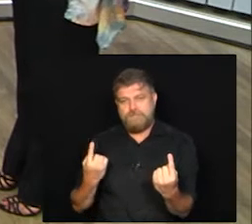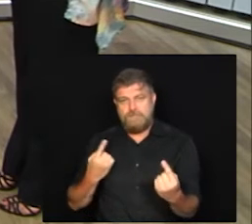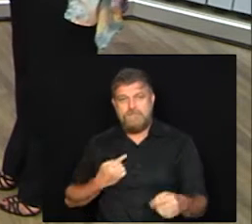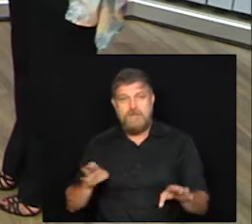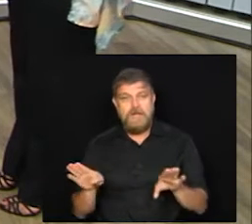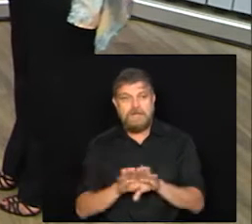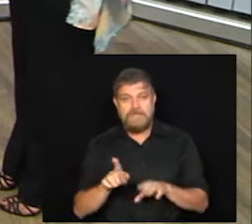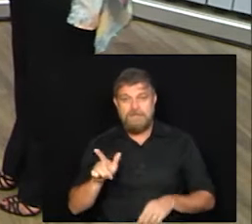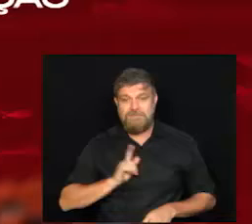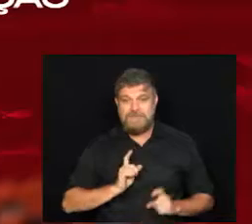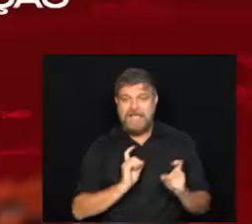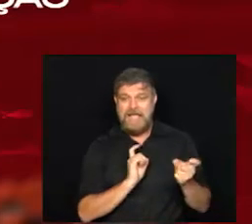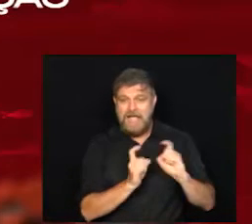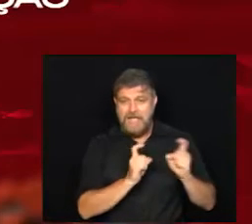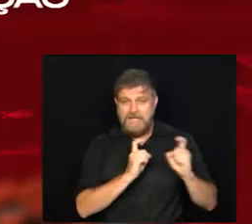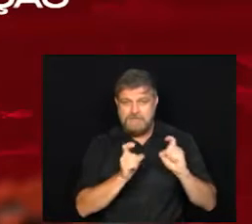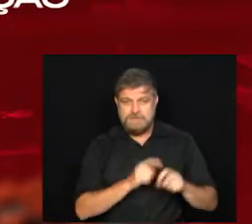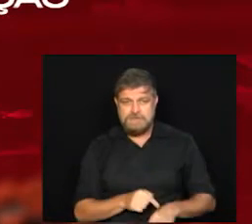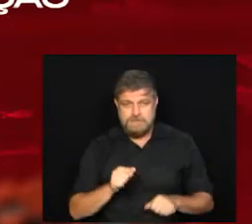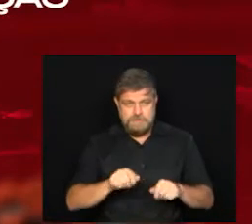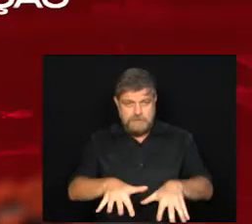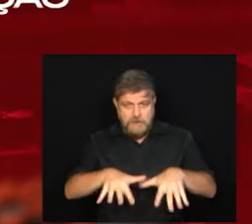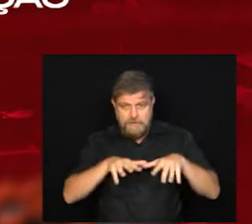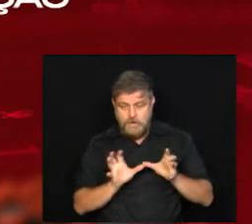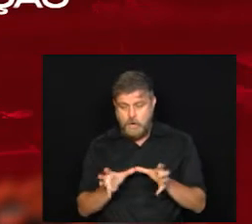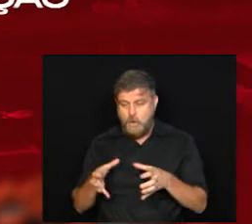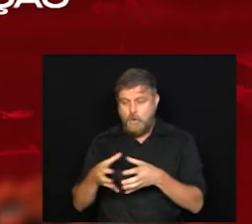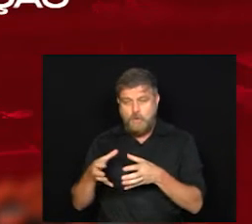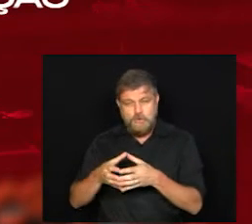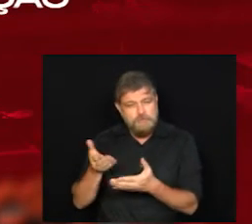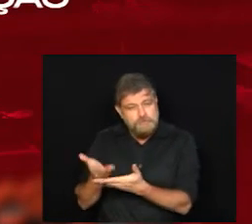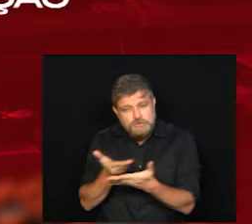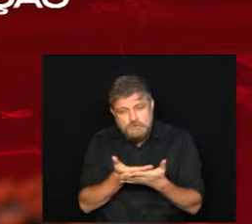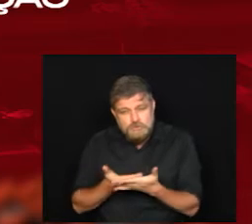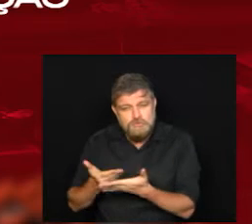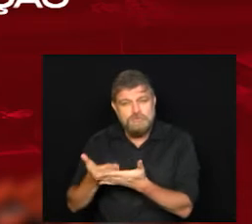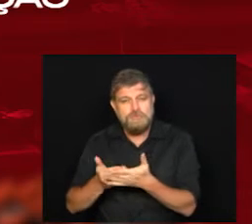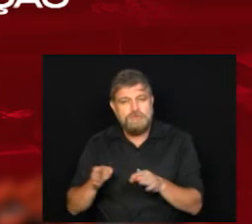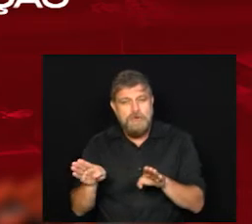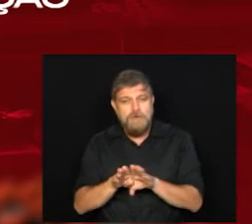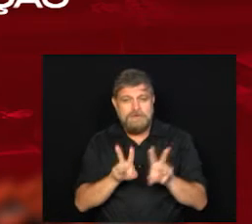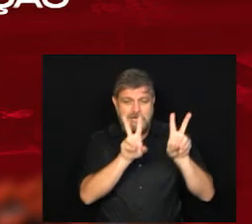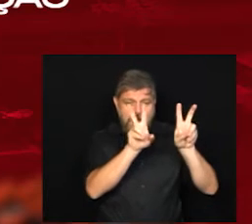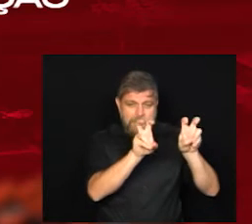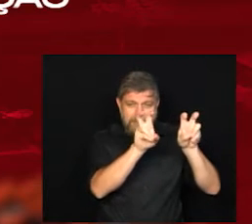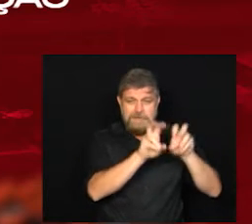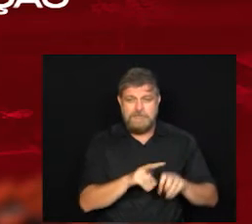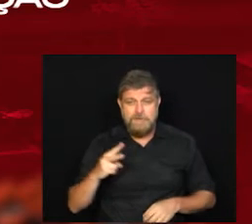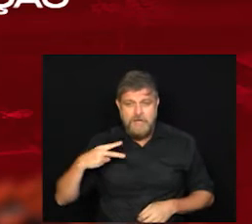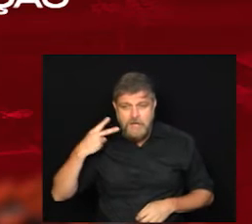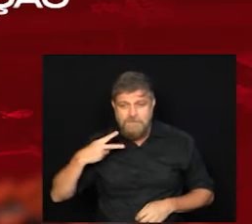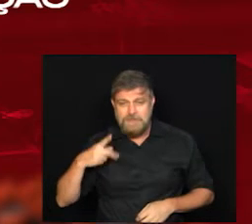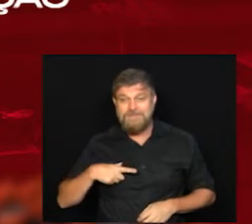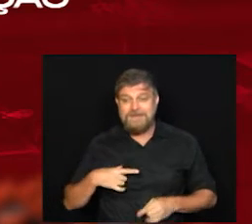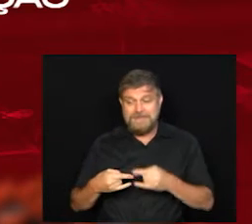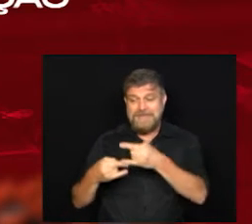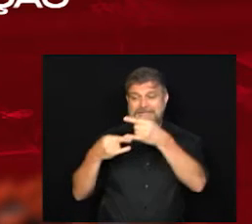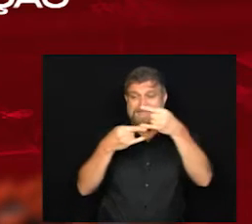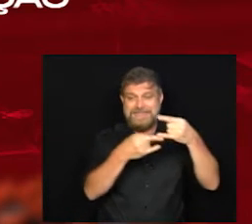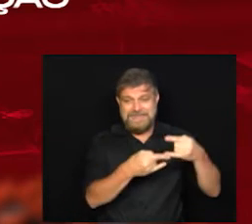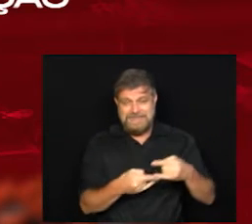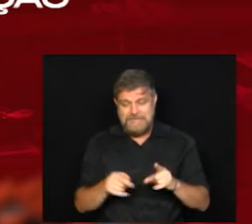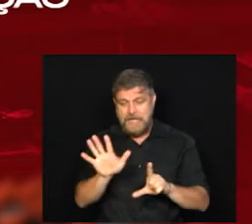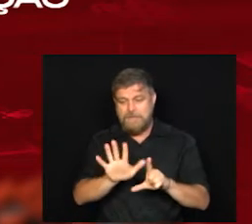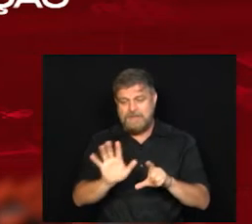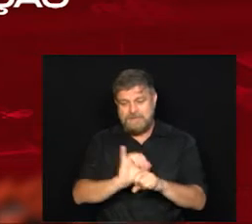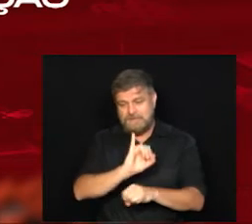aí as reuniões plenárias de comissões permanentes de estudos ou temáticas, todas pelo sistema de deliberação